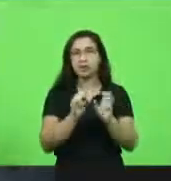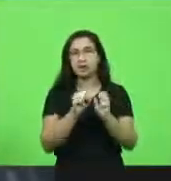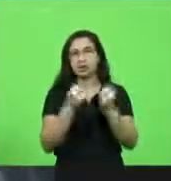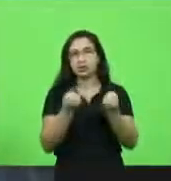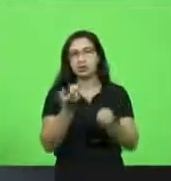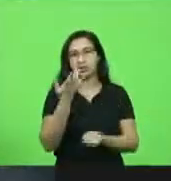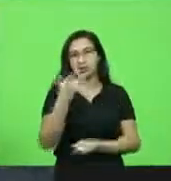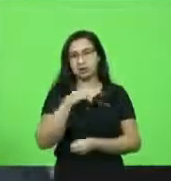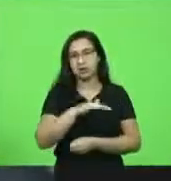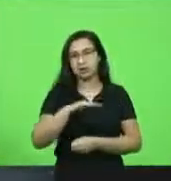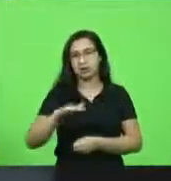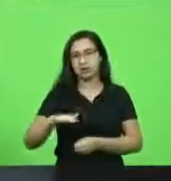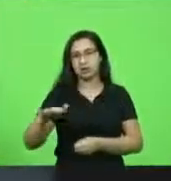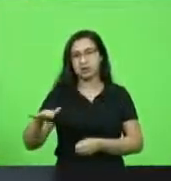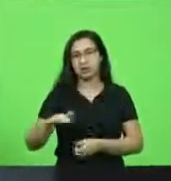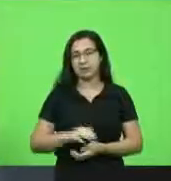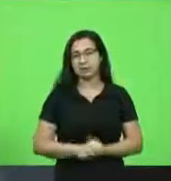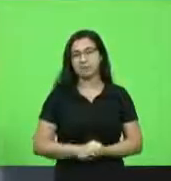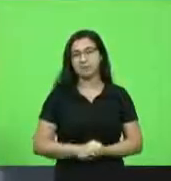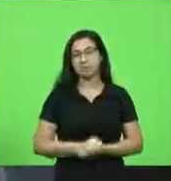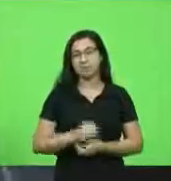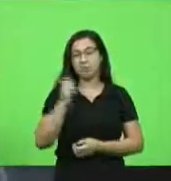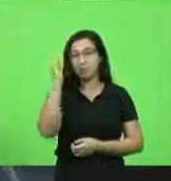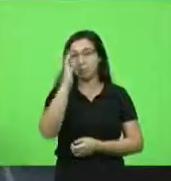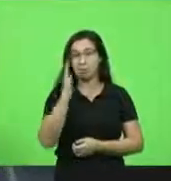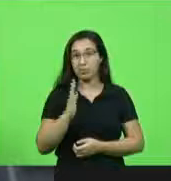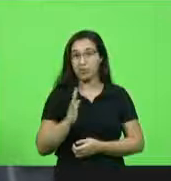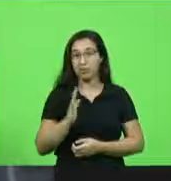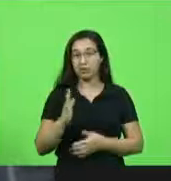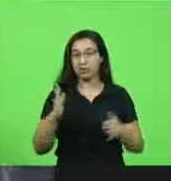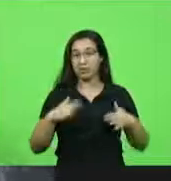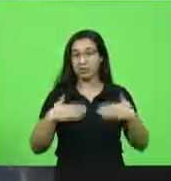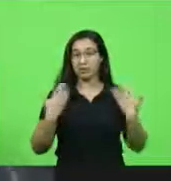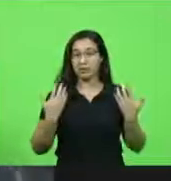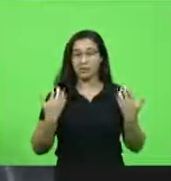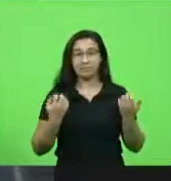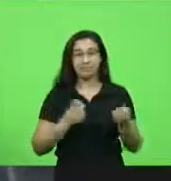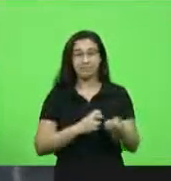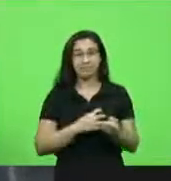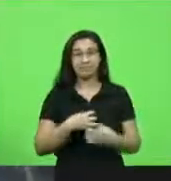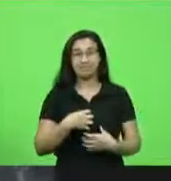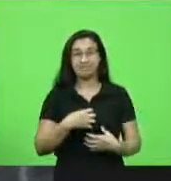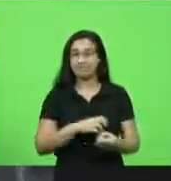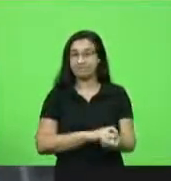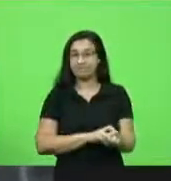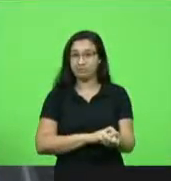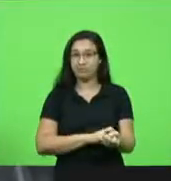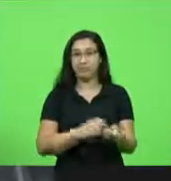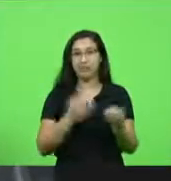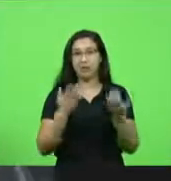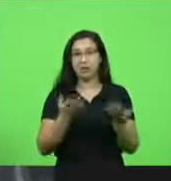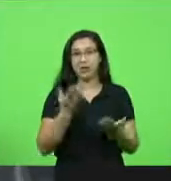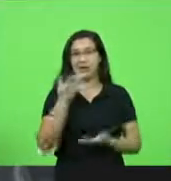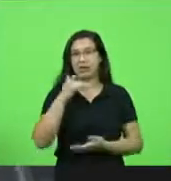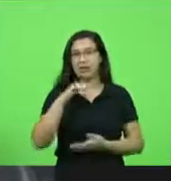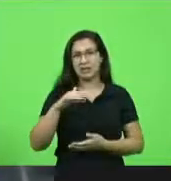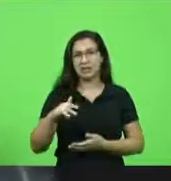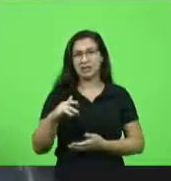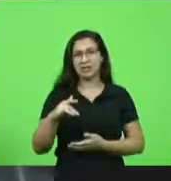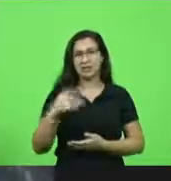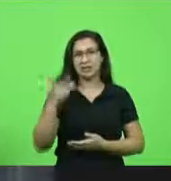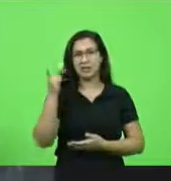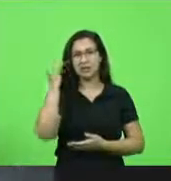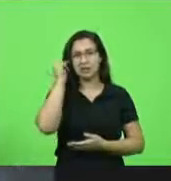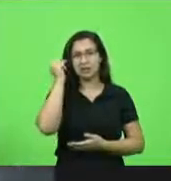A nação brasileira ficou estarrecida com o caso daquele menino ali em São Paulo, que estava acorrentado no latão. Essa pandemia